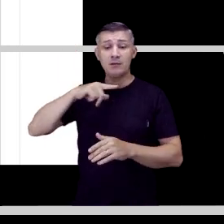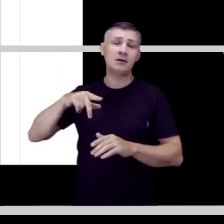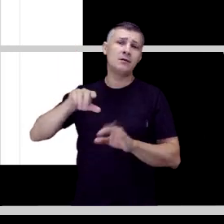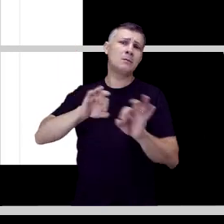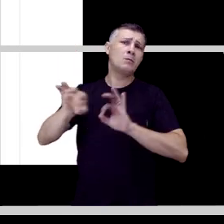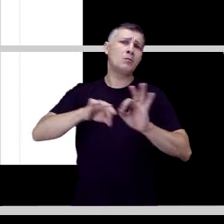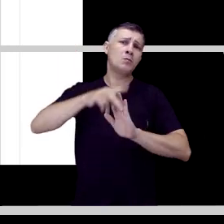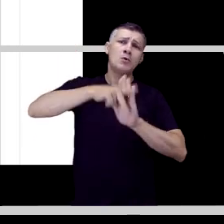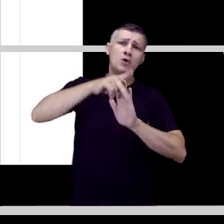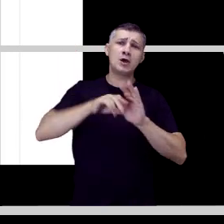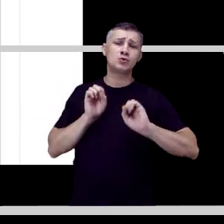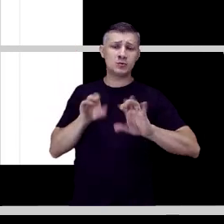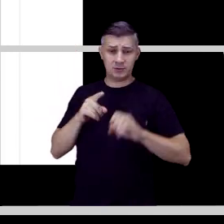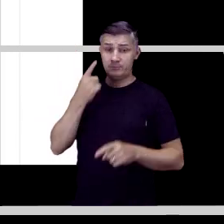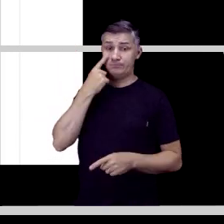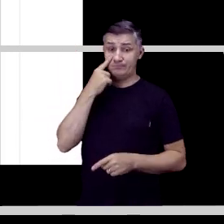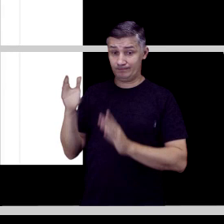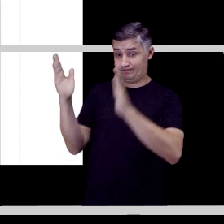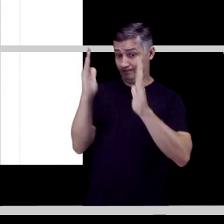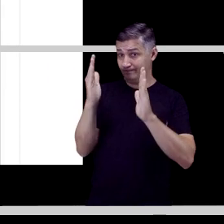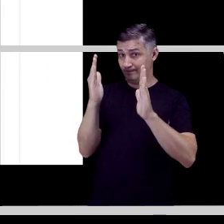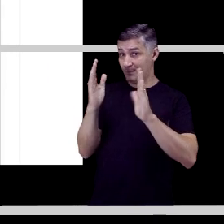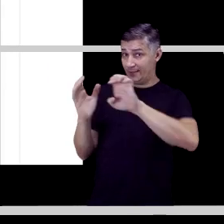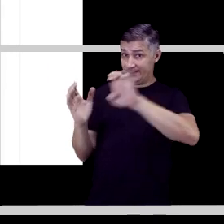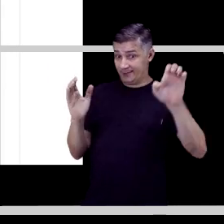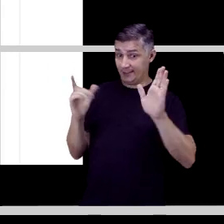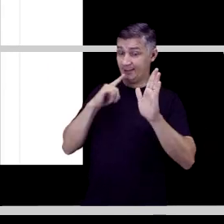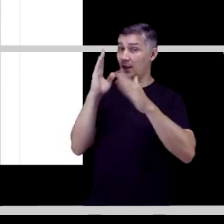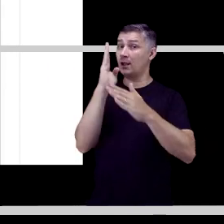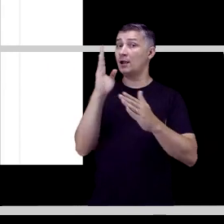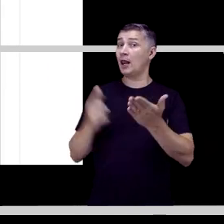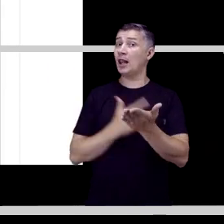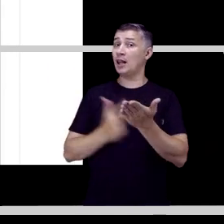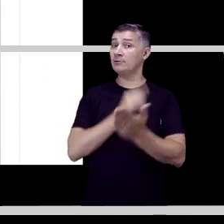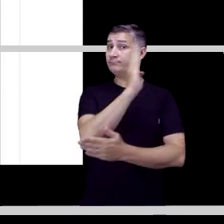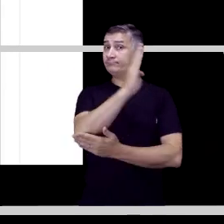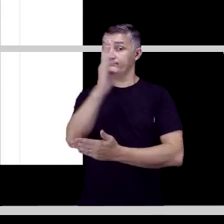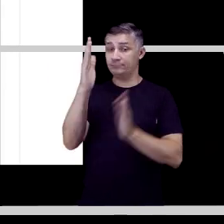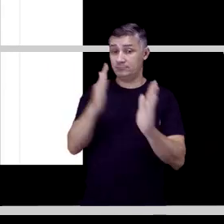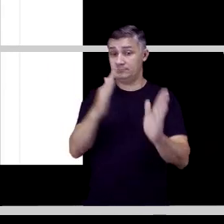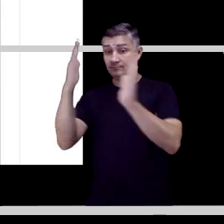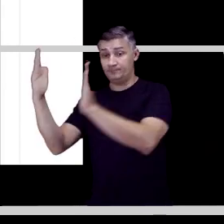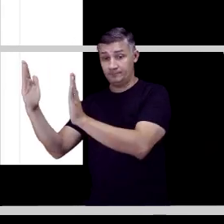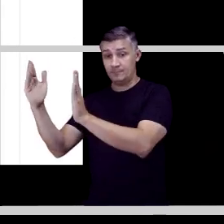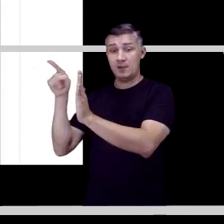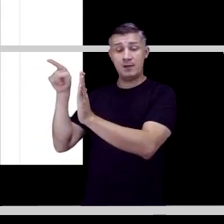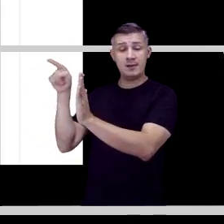os programas educativos, sendo que nessa primeira porção à esquerda a gente tem uma biblioteca, na outra